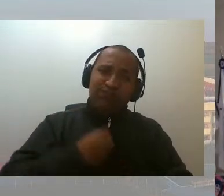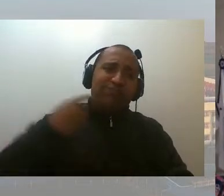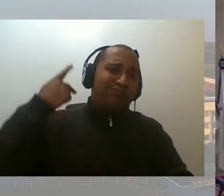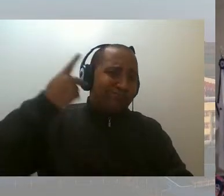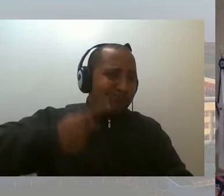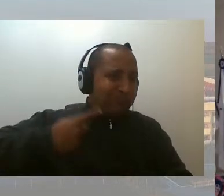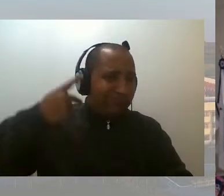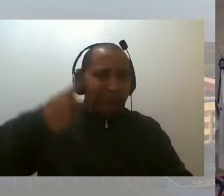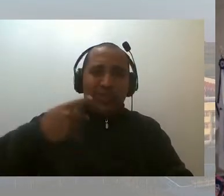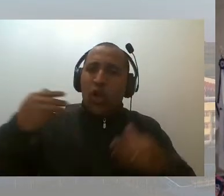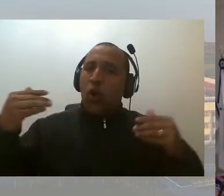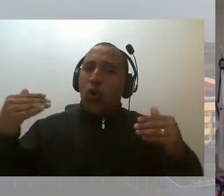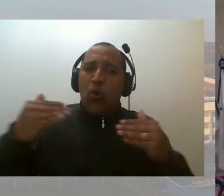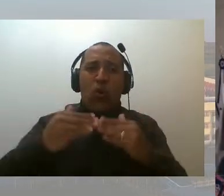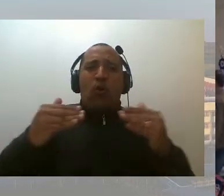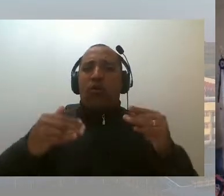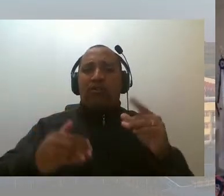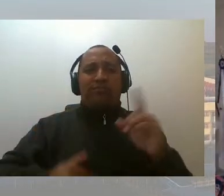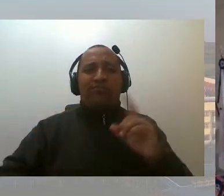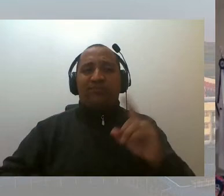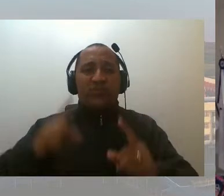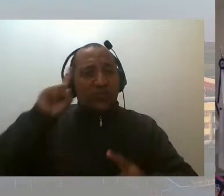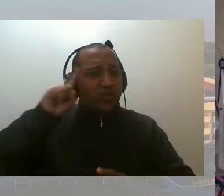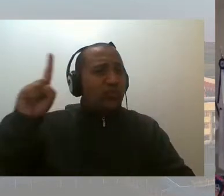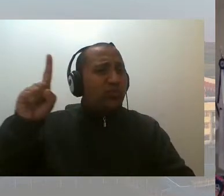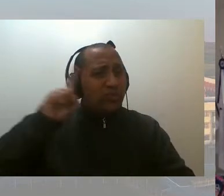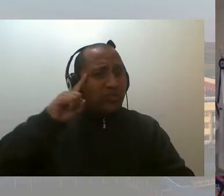não atendem às necessidades vividas no cotidiano.